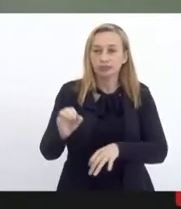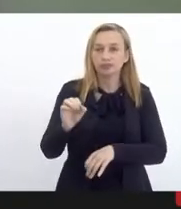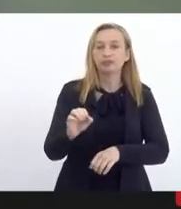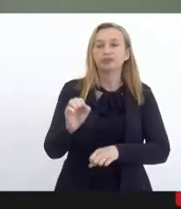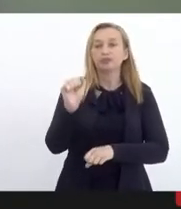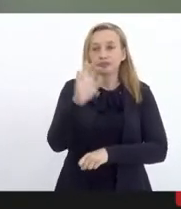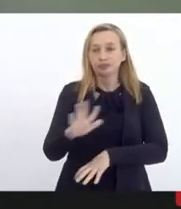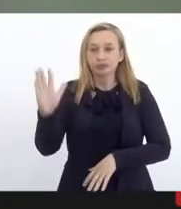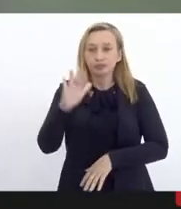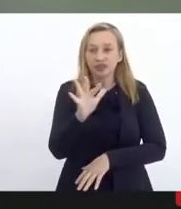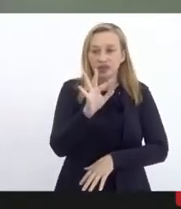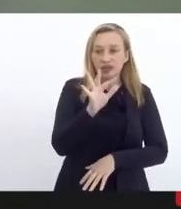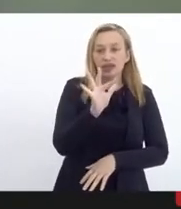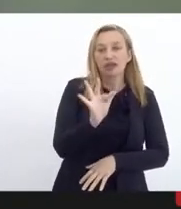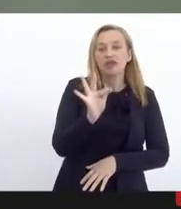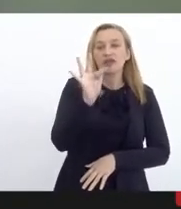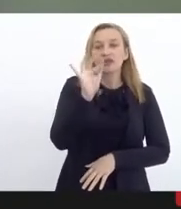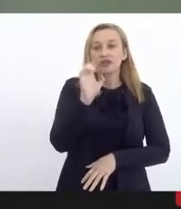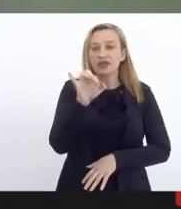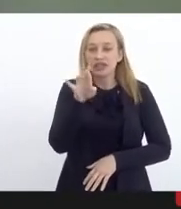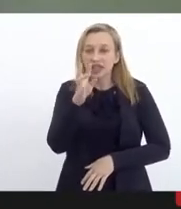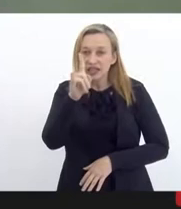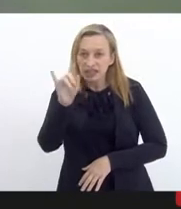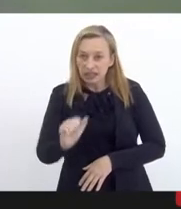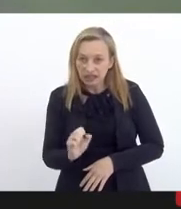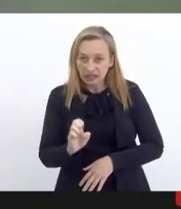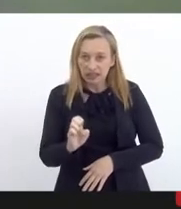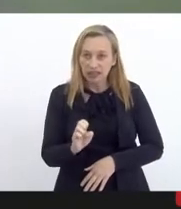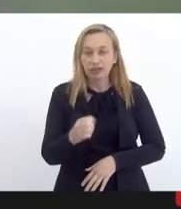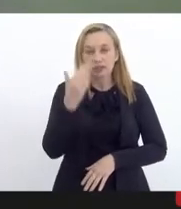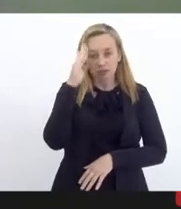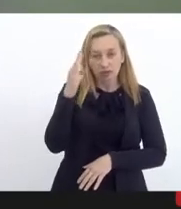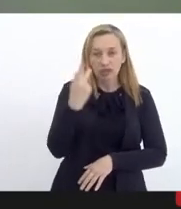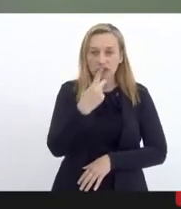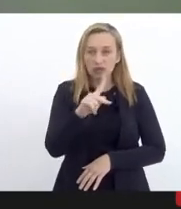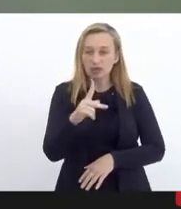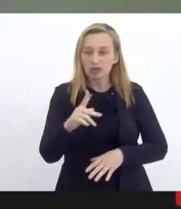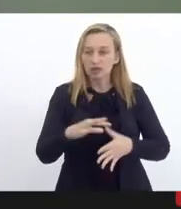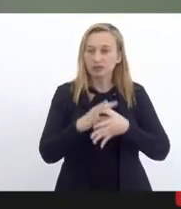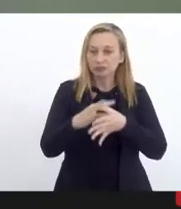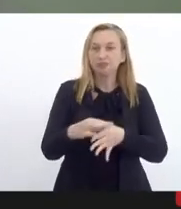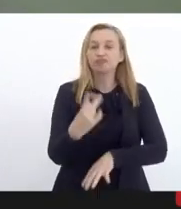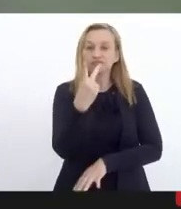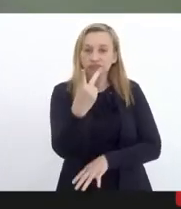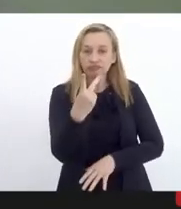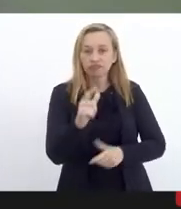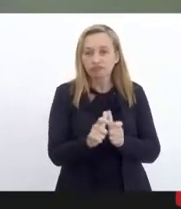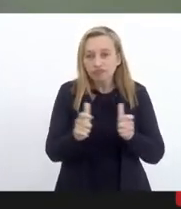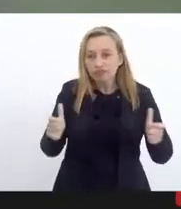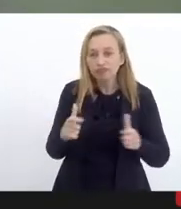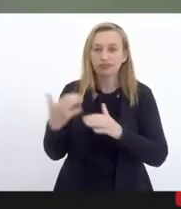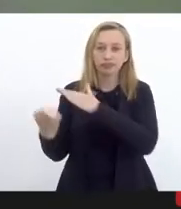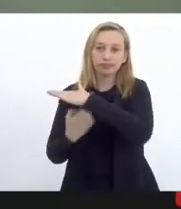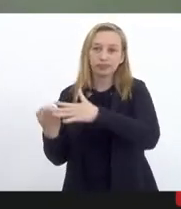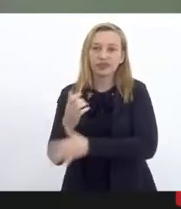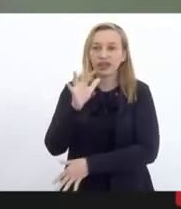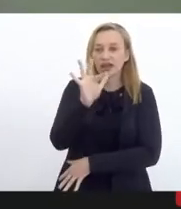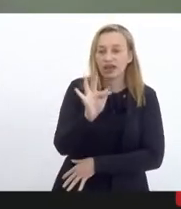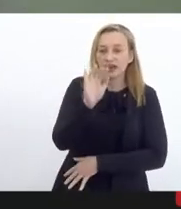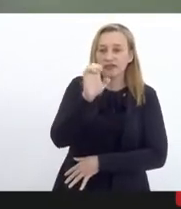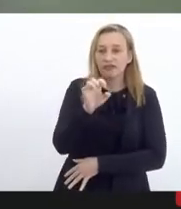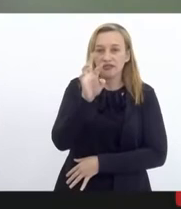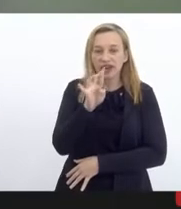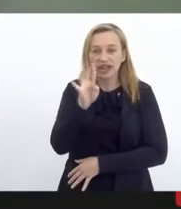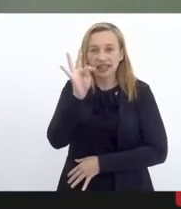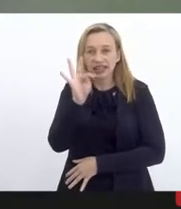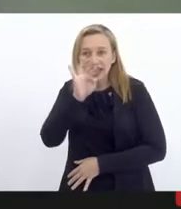Fertilizantes, principalmente no estabelecimento da sua governança. Já existem duas grandes empresas de fertilizantes